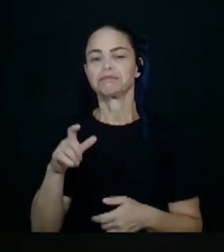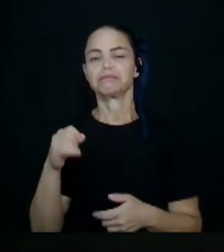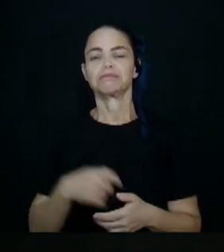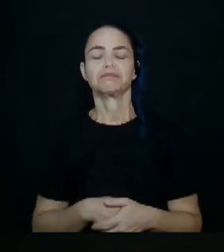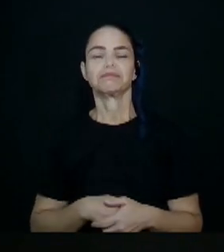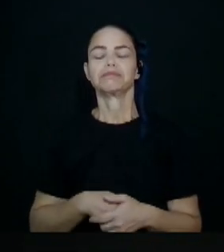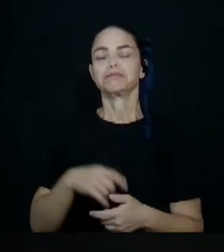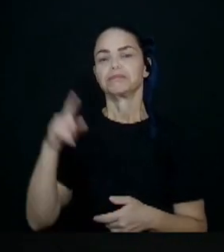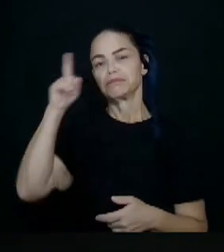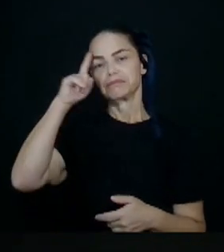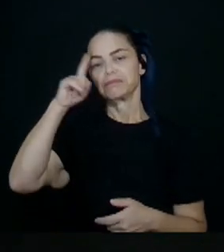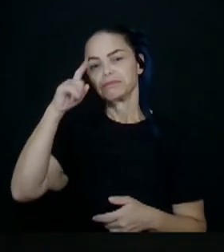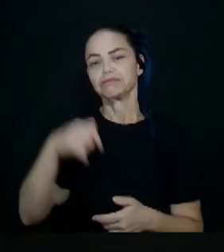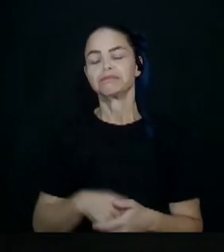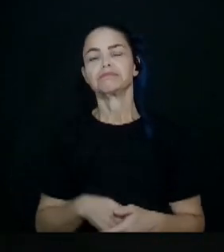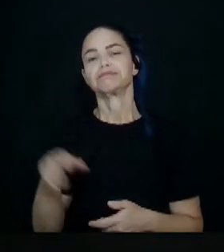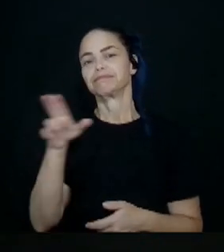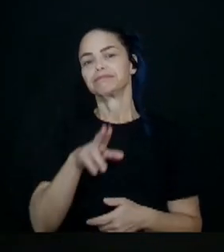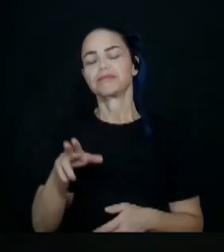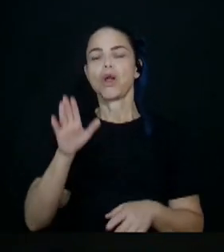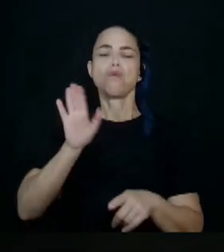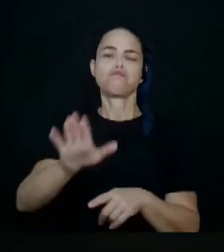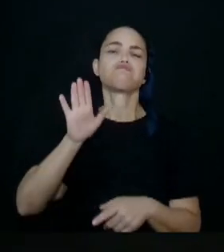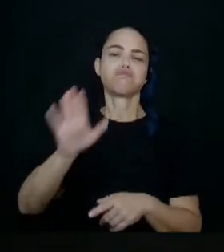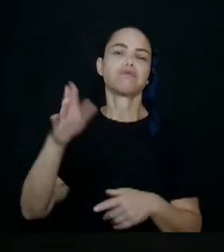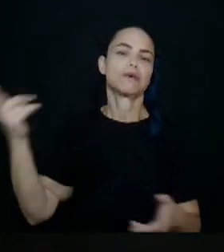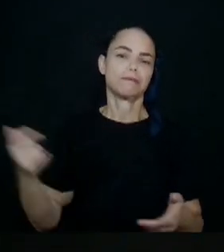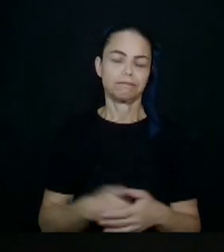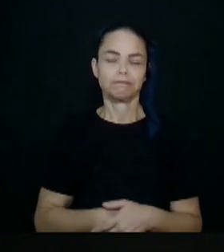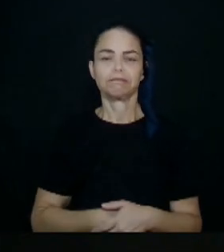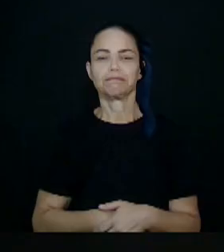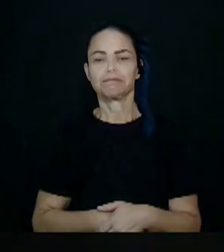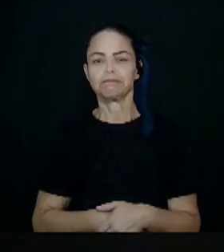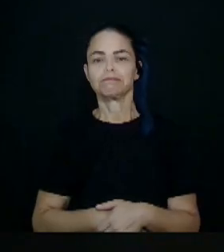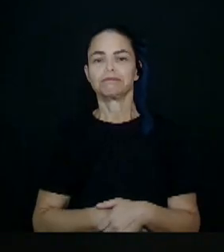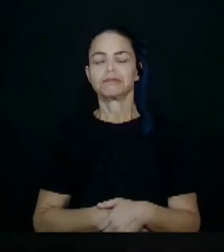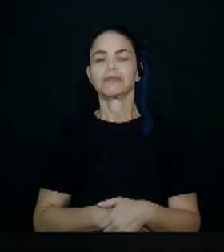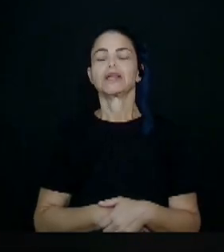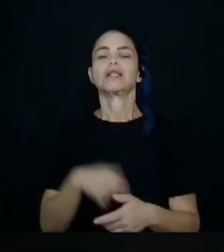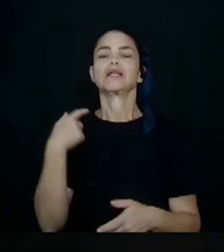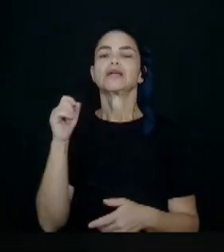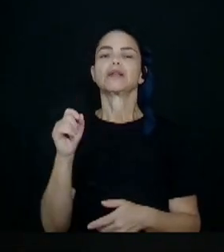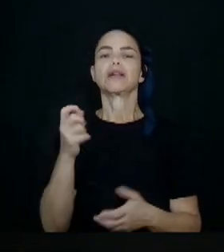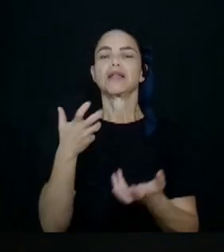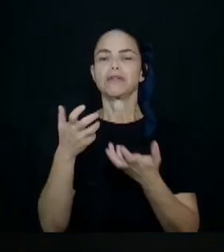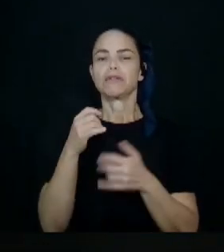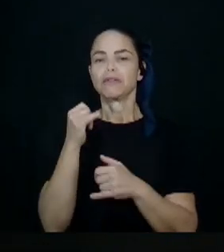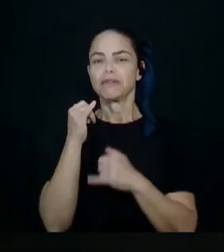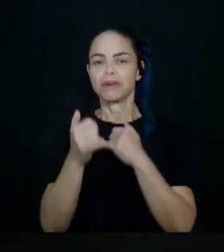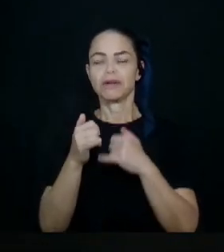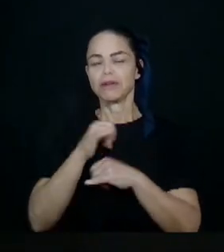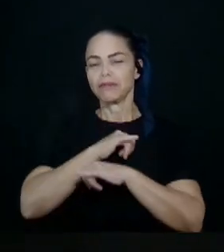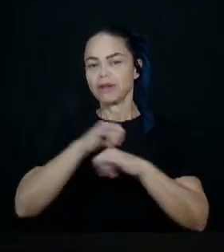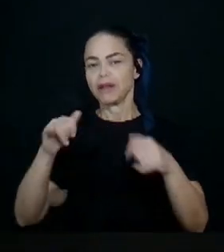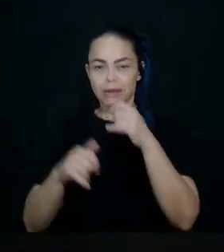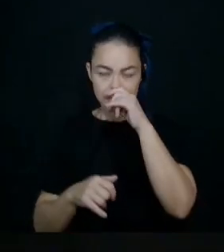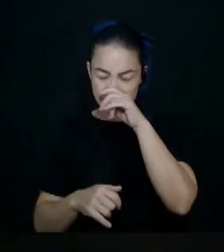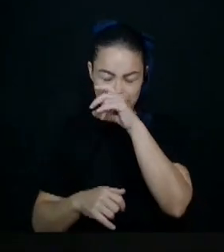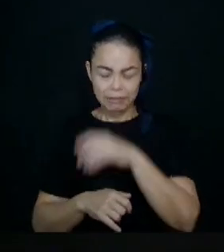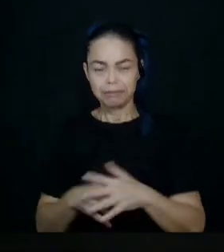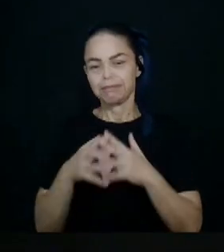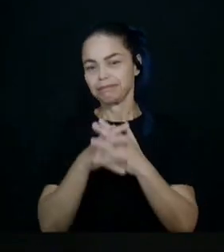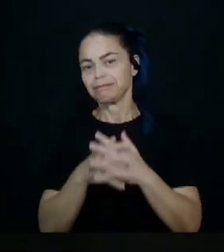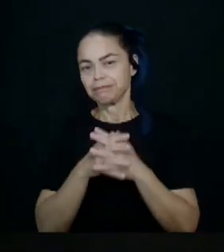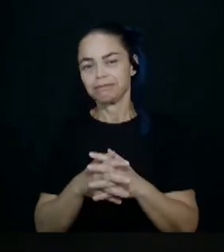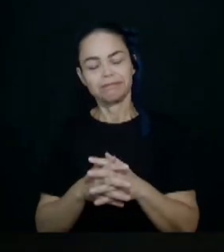dia, muita gente usa buzina como se fosse extensão da fala. Isso pode piorar o clima no trânsito? Gente, eu particularmente eu não gosto